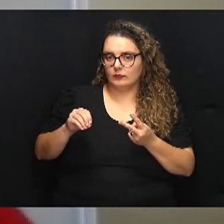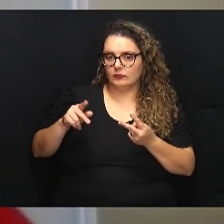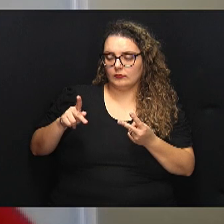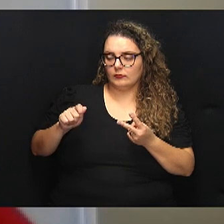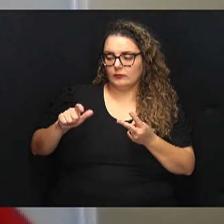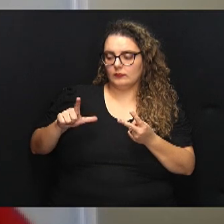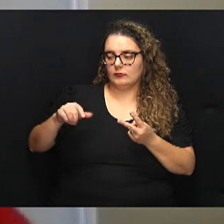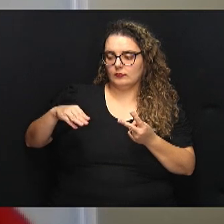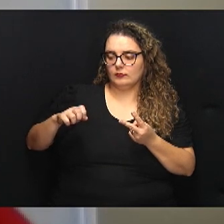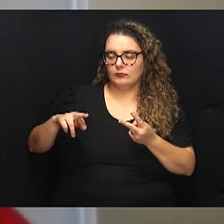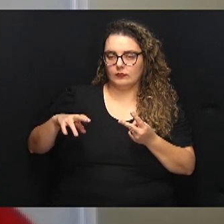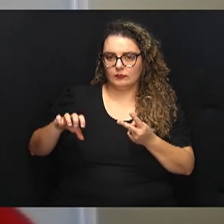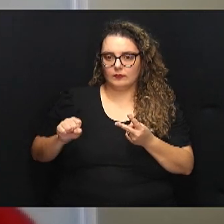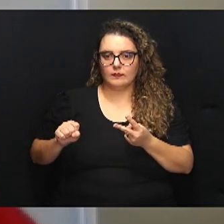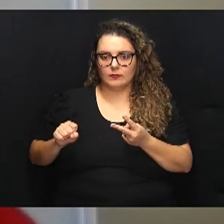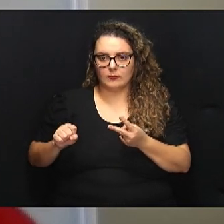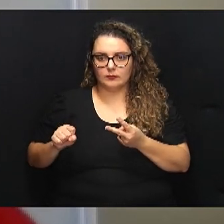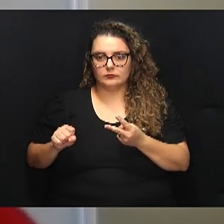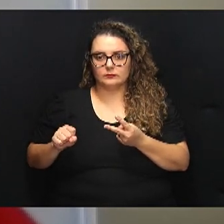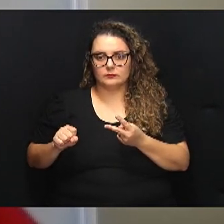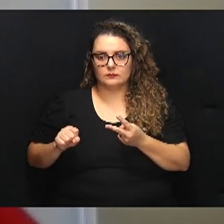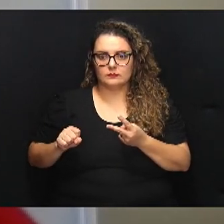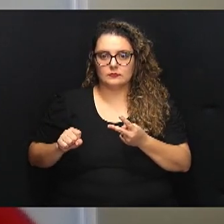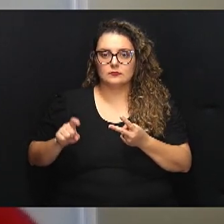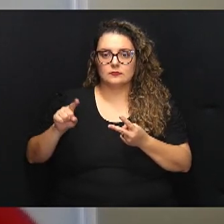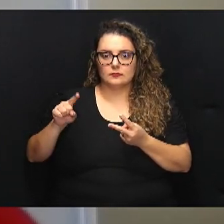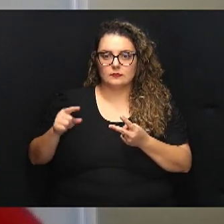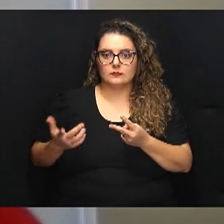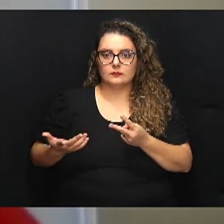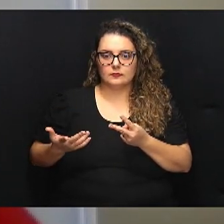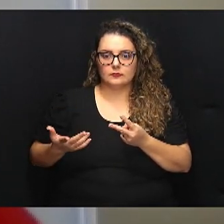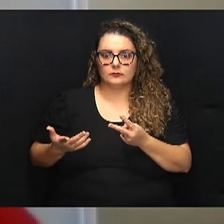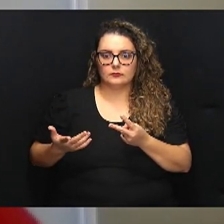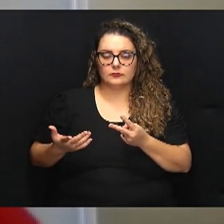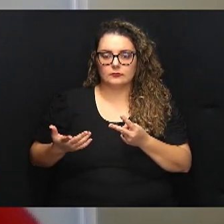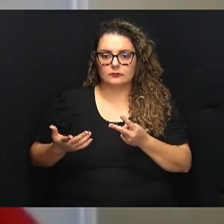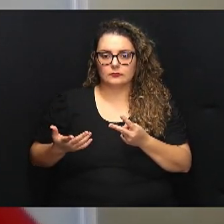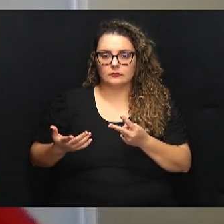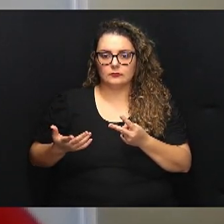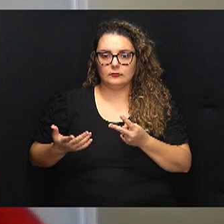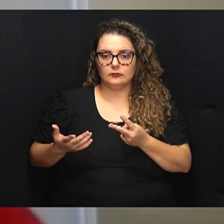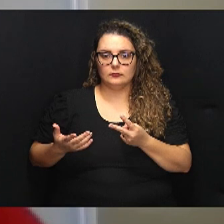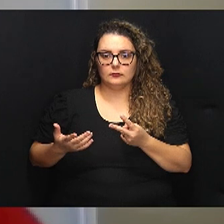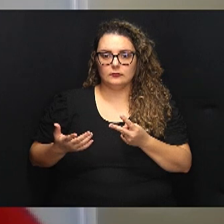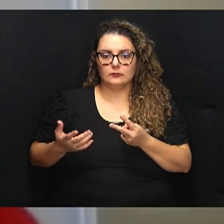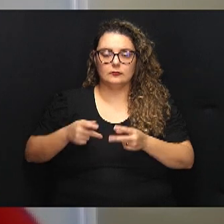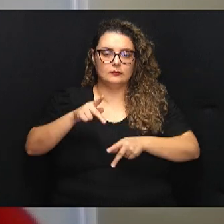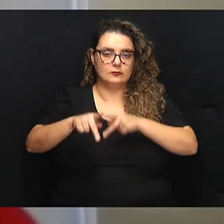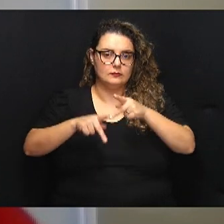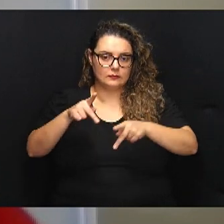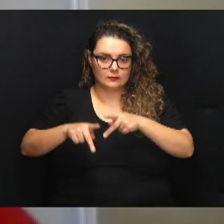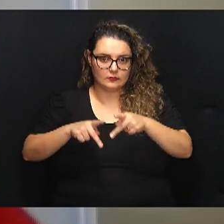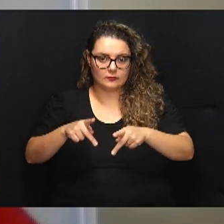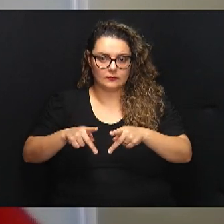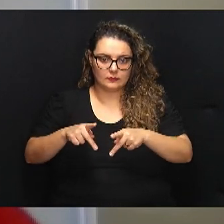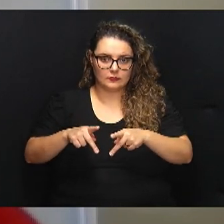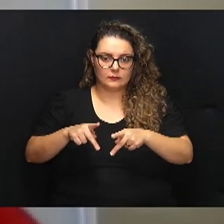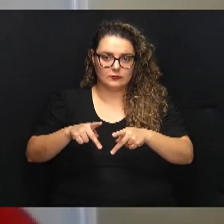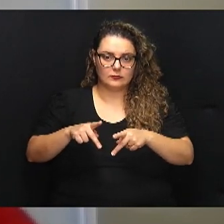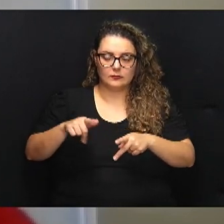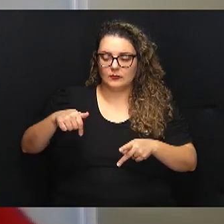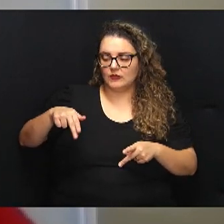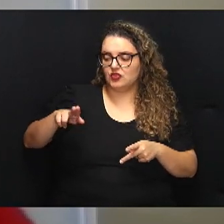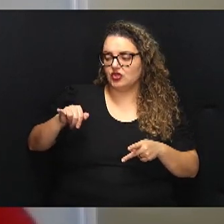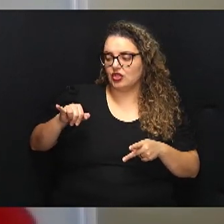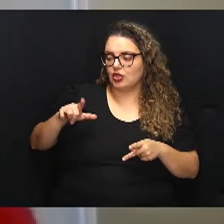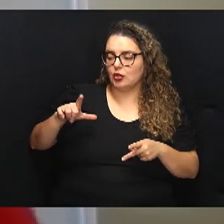Fundação Cultural Palmares, que é quem trata da questão dos povos oriundos de